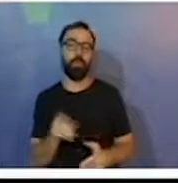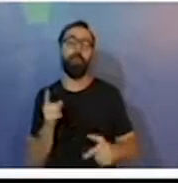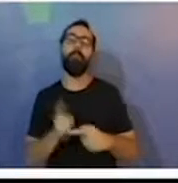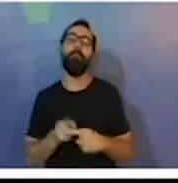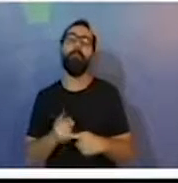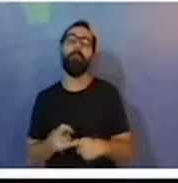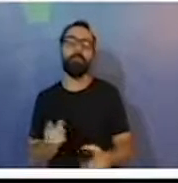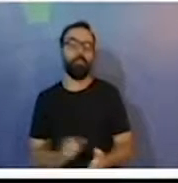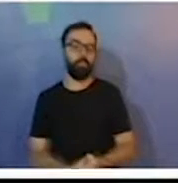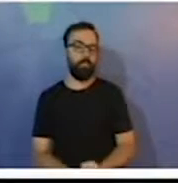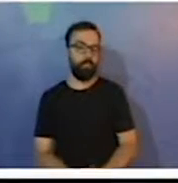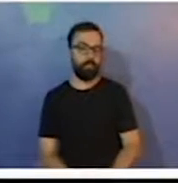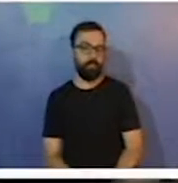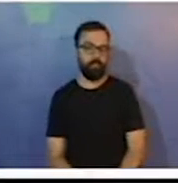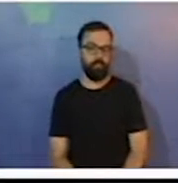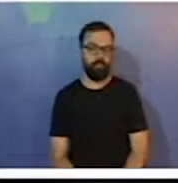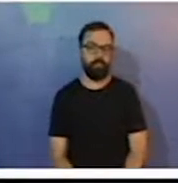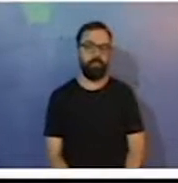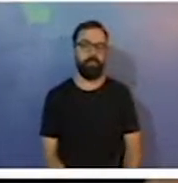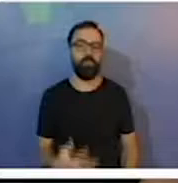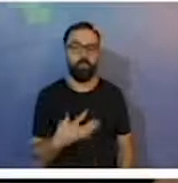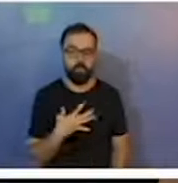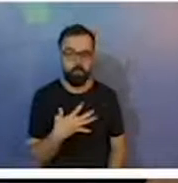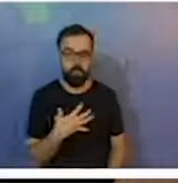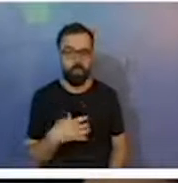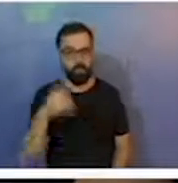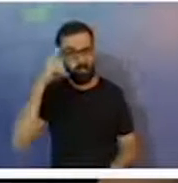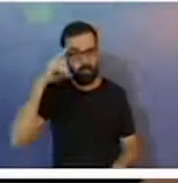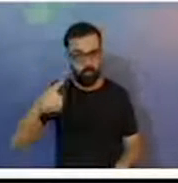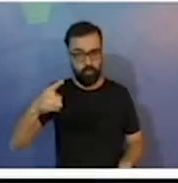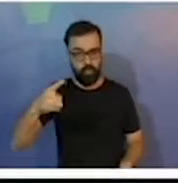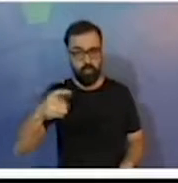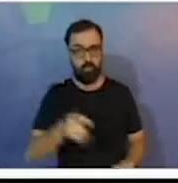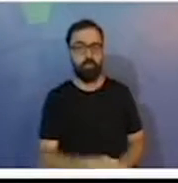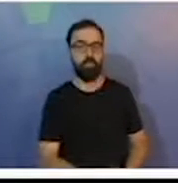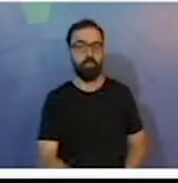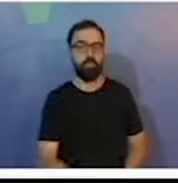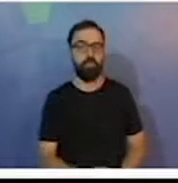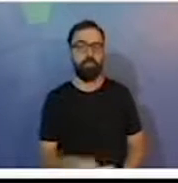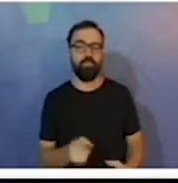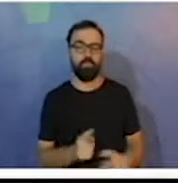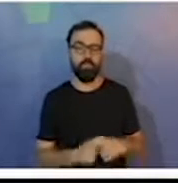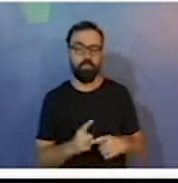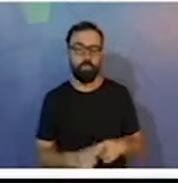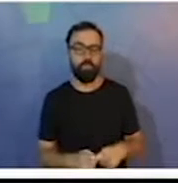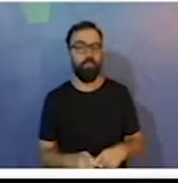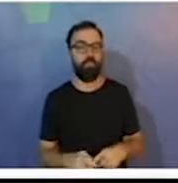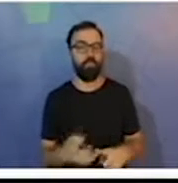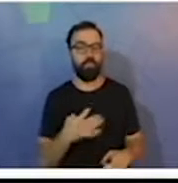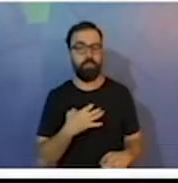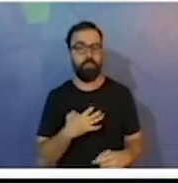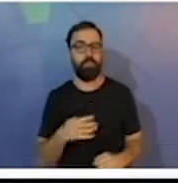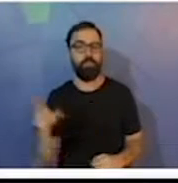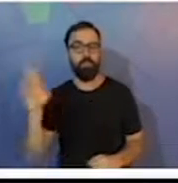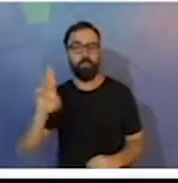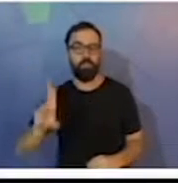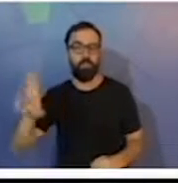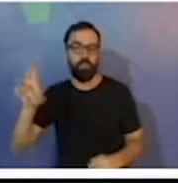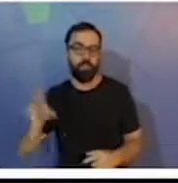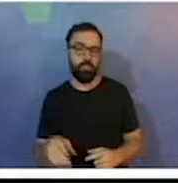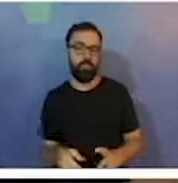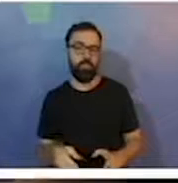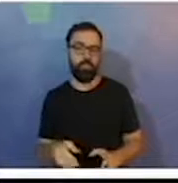porque a gente já respondeu né olha lá os verbos estão no imperativo porque é um modo usado